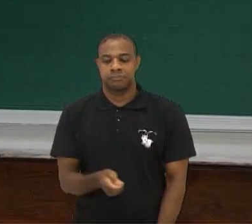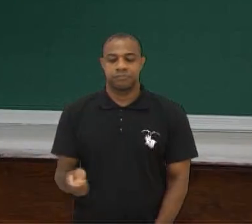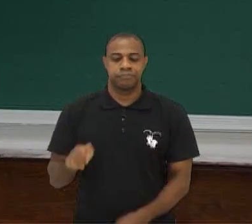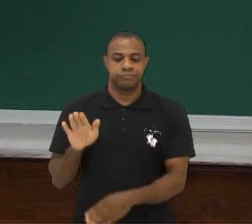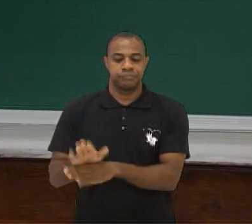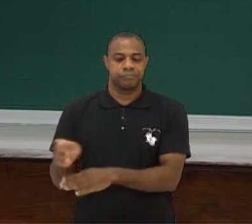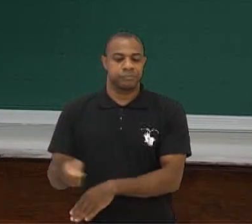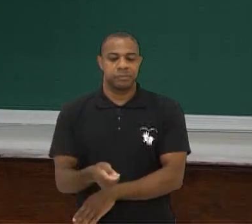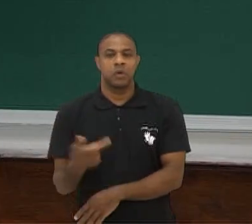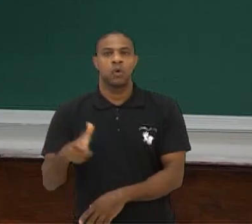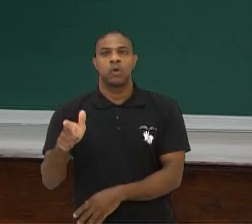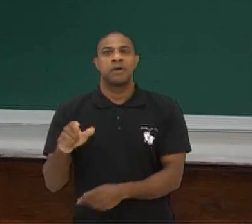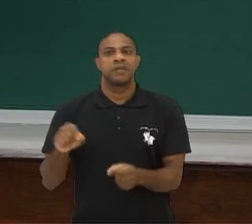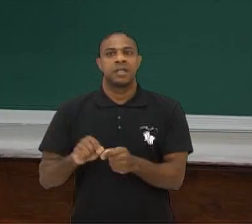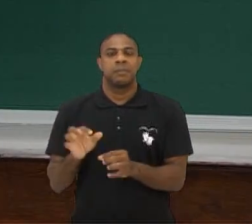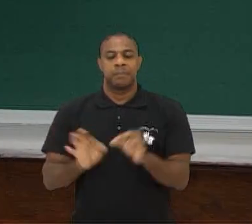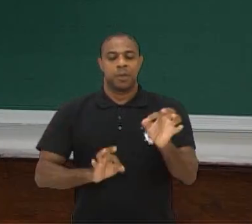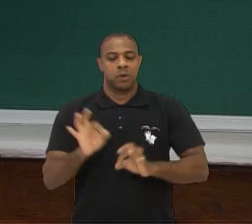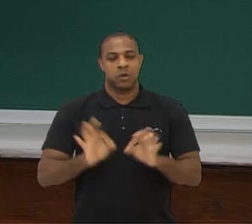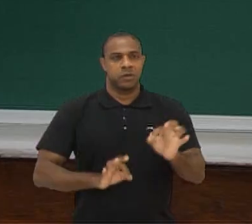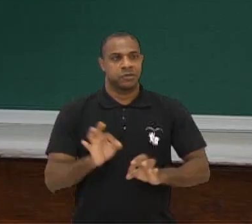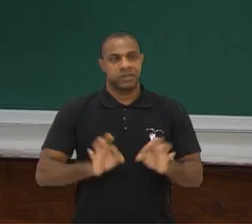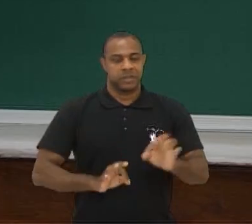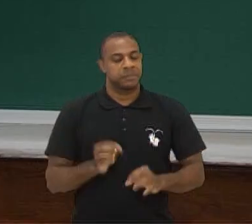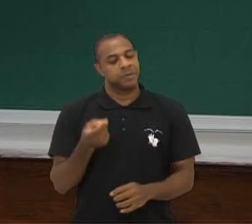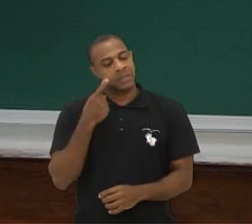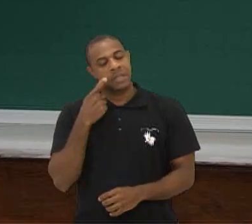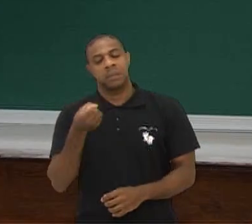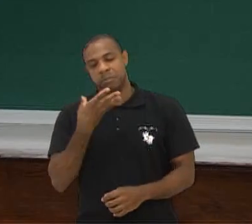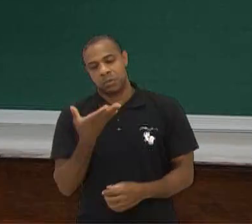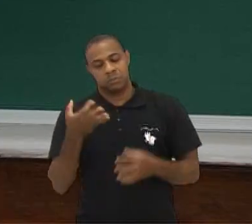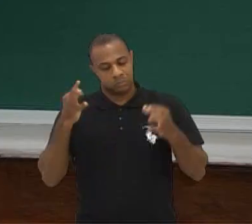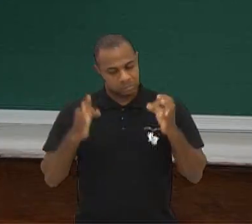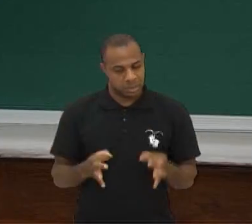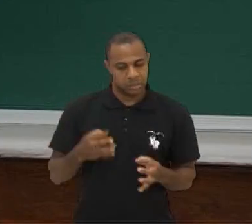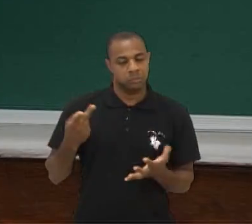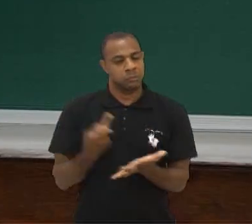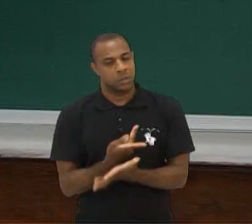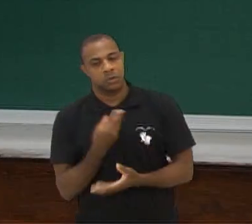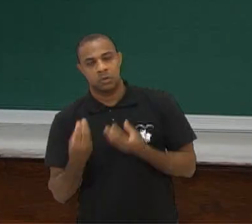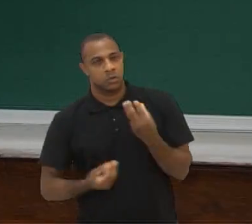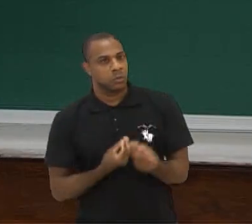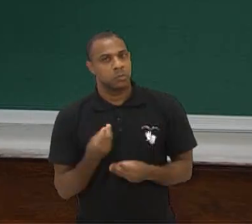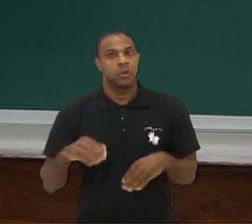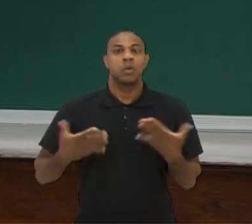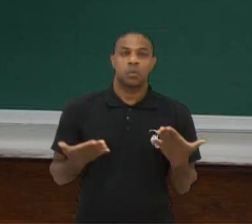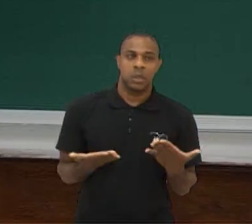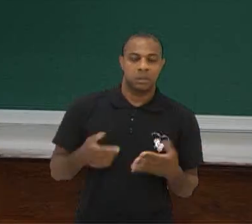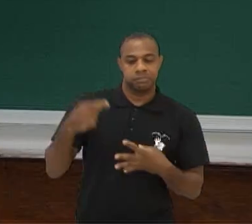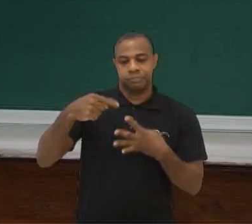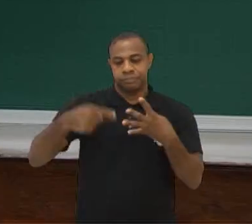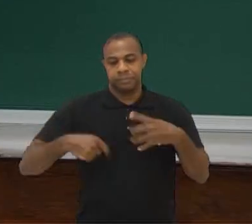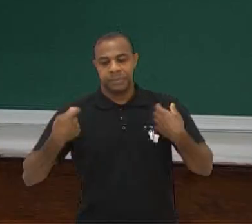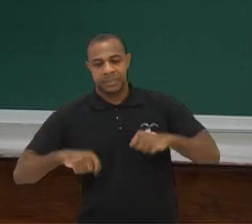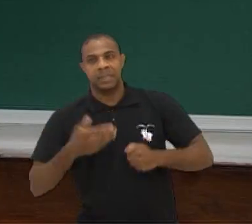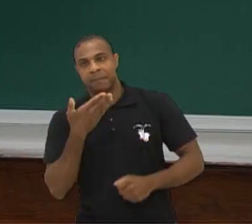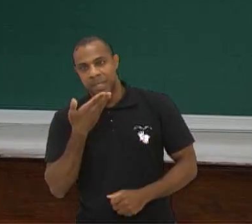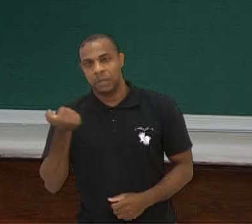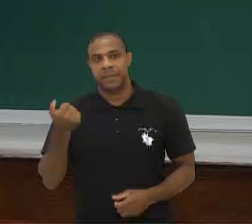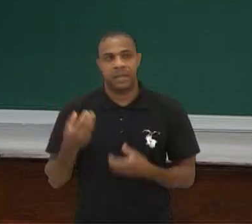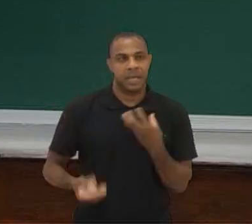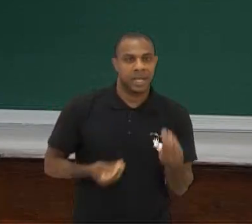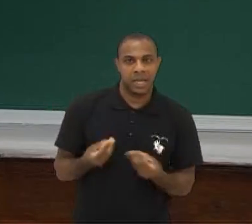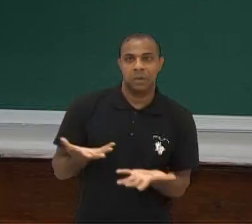outros projetos. Primeiro faz-se um projeto piloto para ver se dá certo, para ver quais são os aspectos que devem ser melhorados, quais são